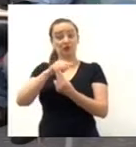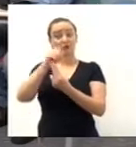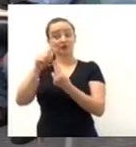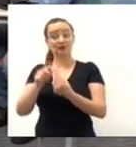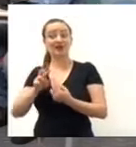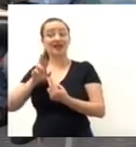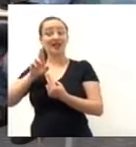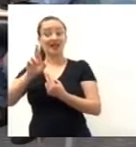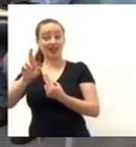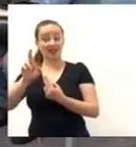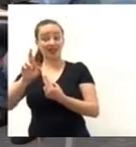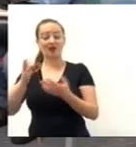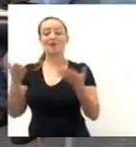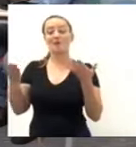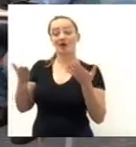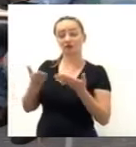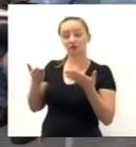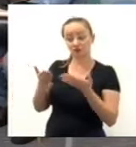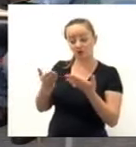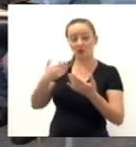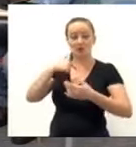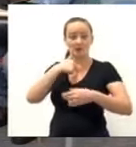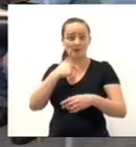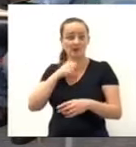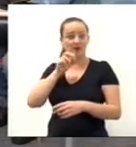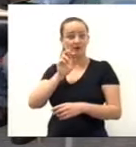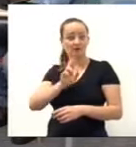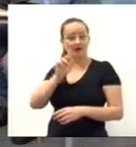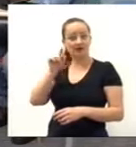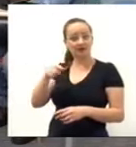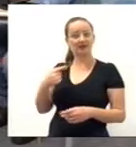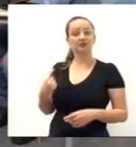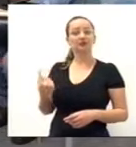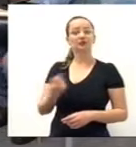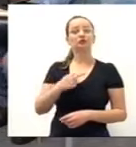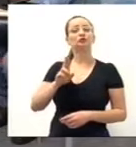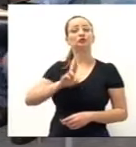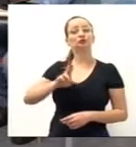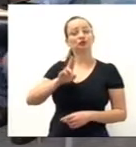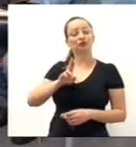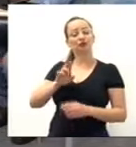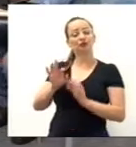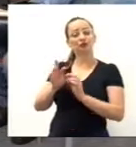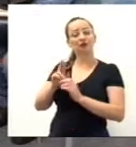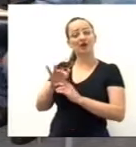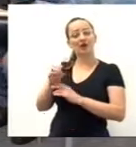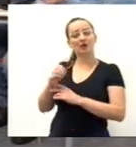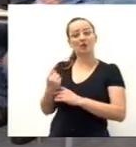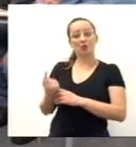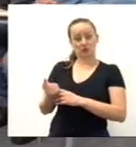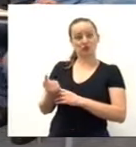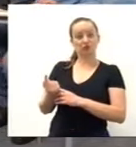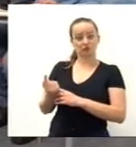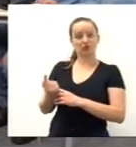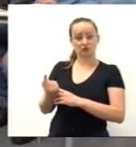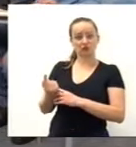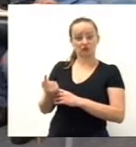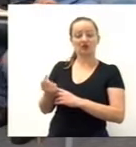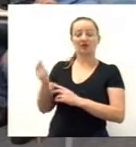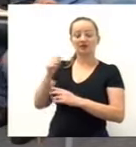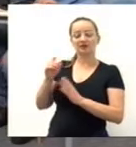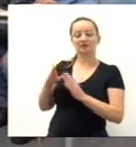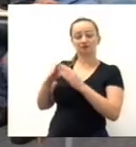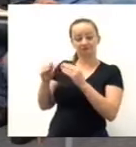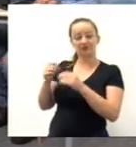nosso caso, o meu R, aqui nós estamos utilizando o raio 1. Tá? Em trigonometria,